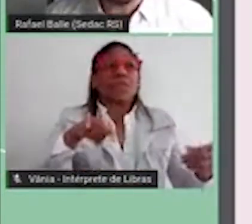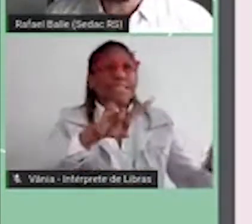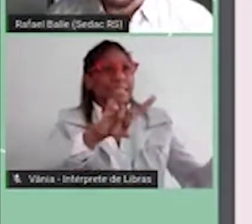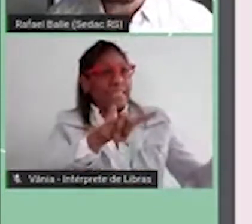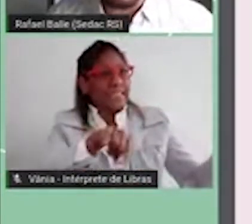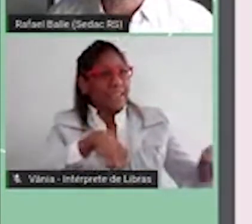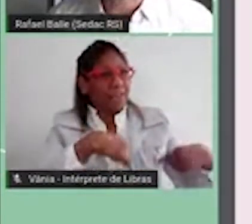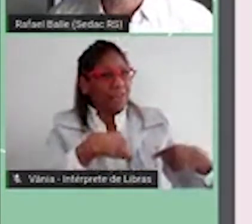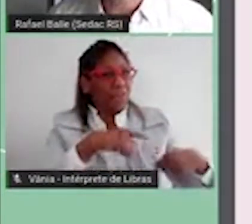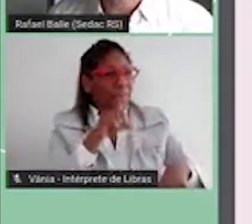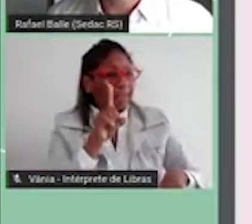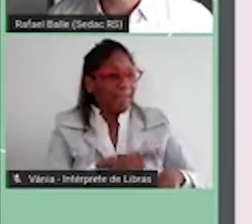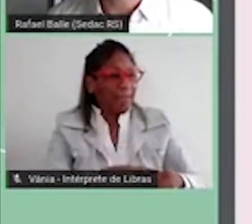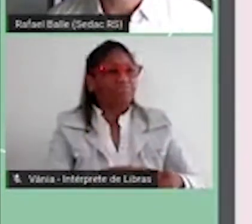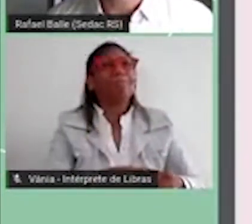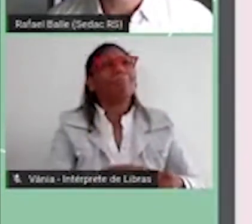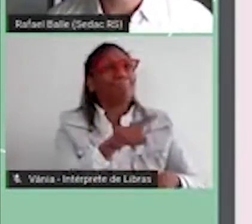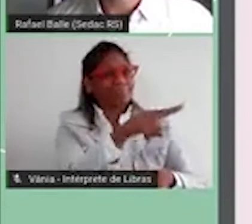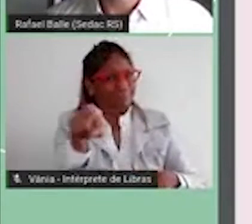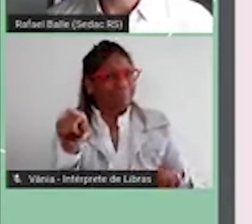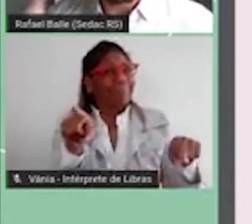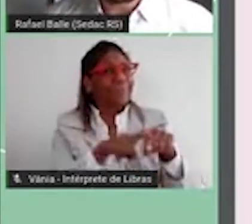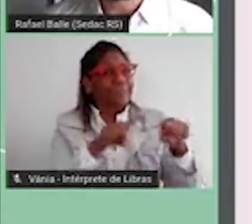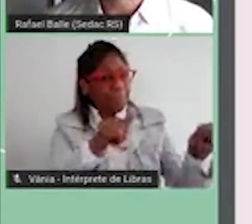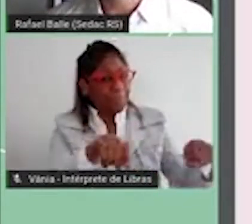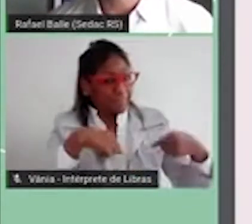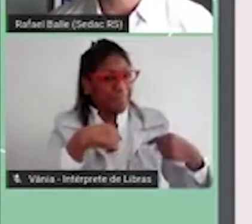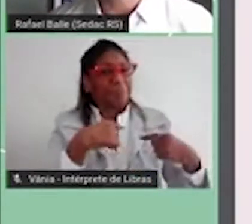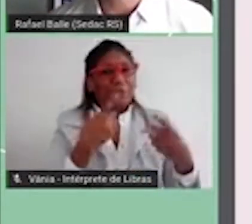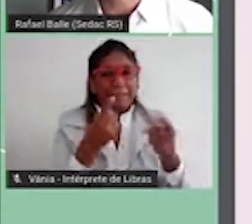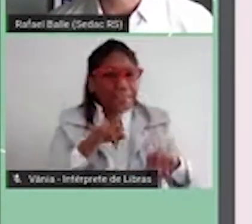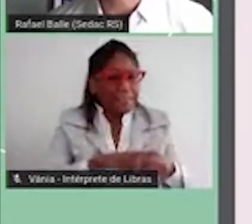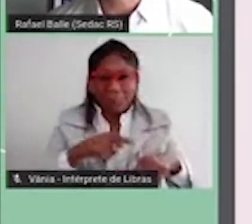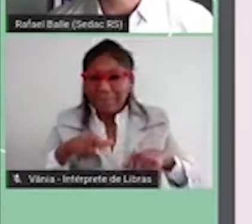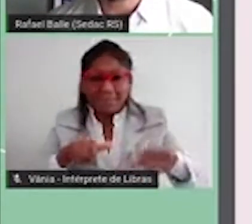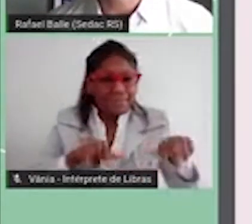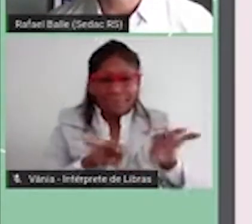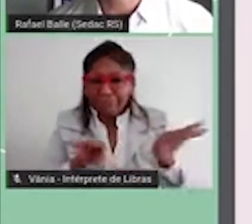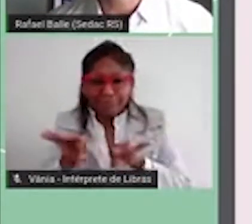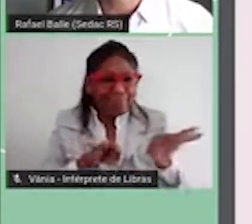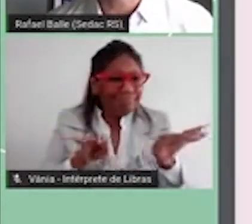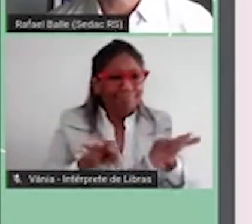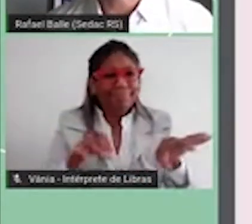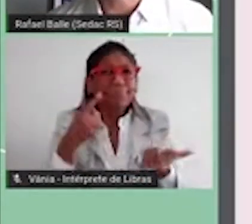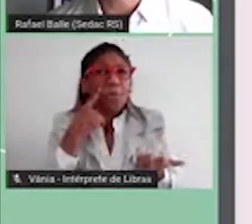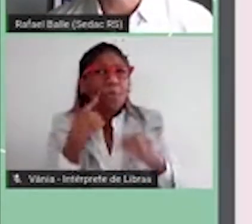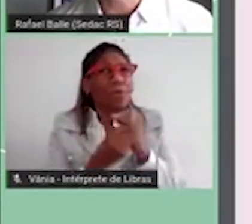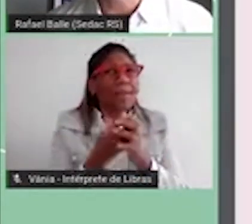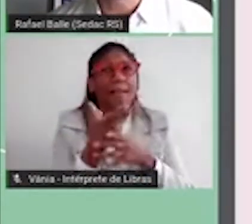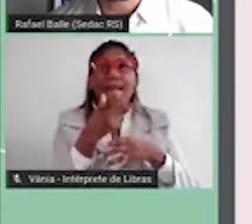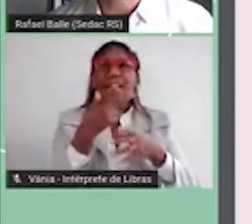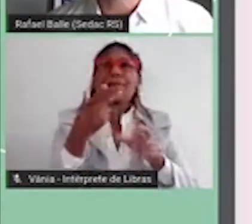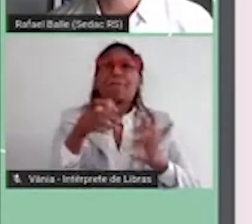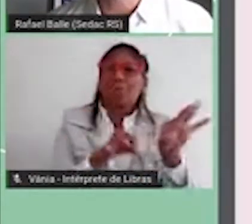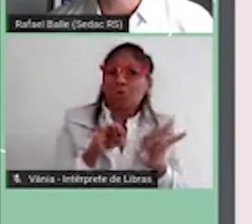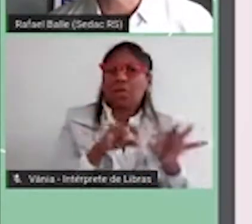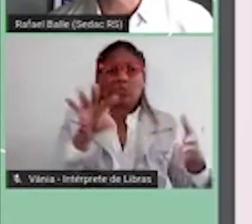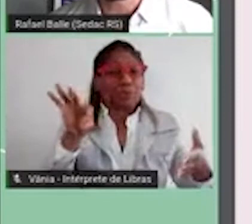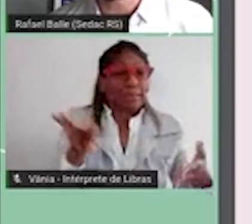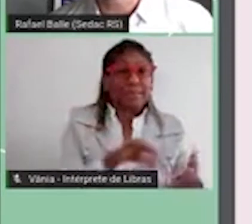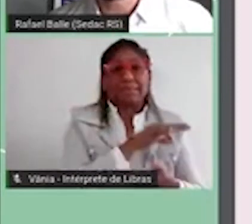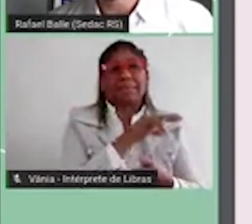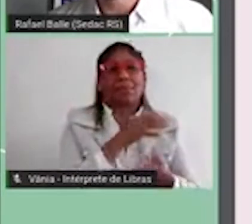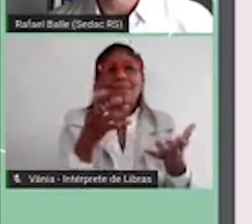agentes culturais vão ter agora também, para poder fazer a concepção dos projetos e a inscrição. A gente está buscando um formato